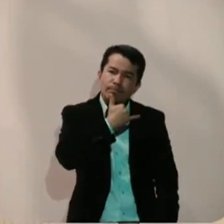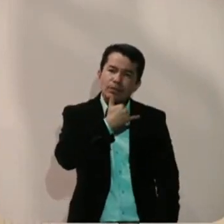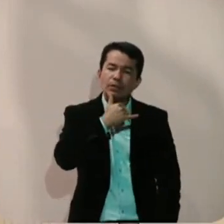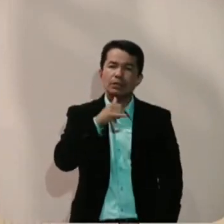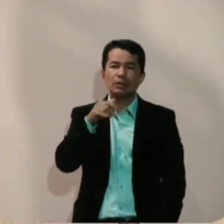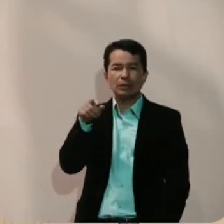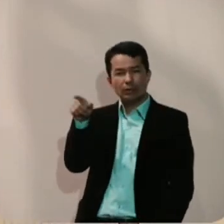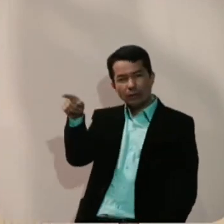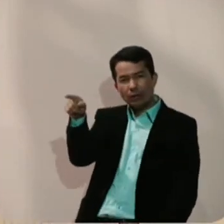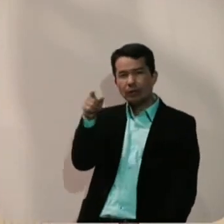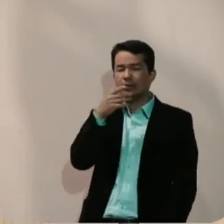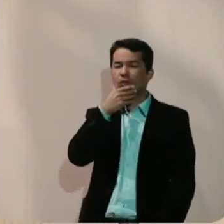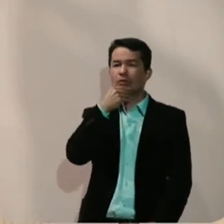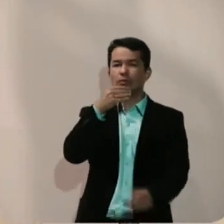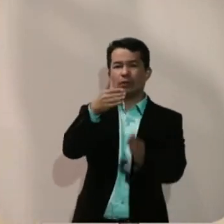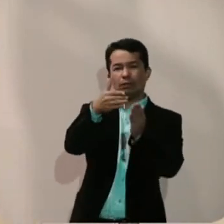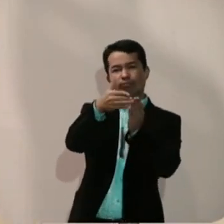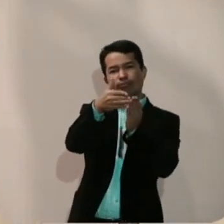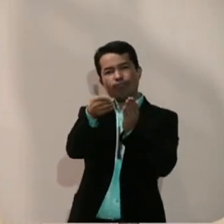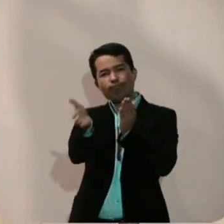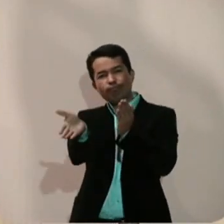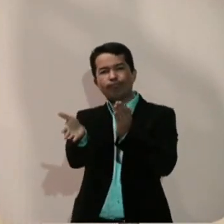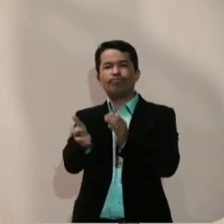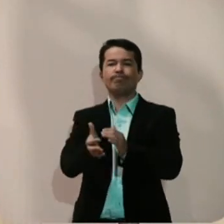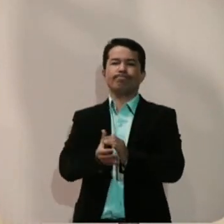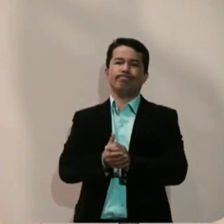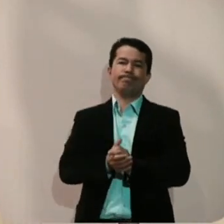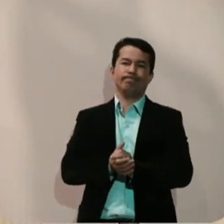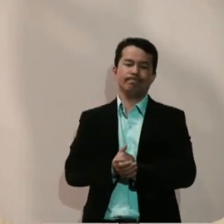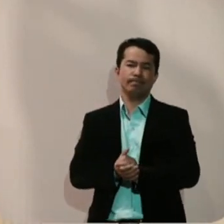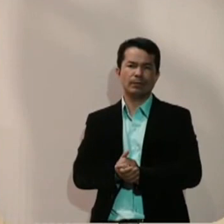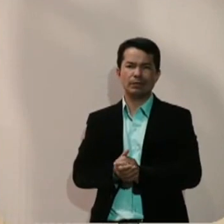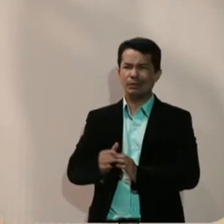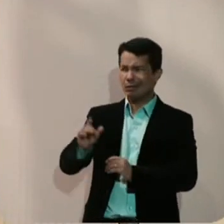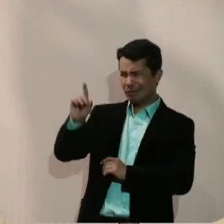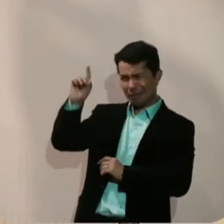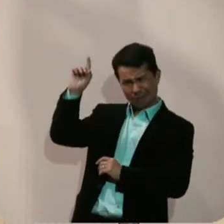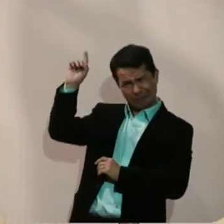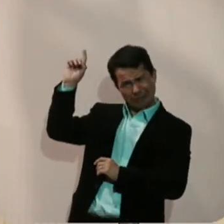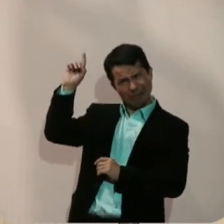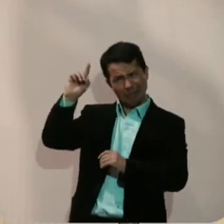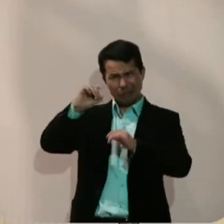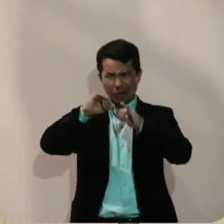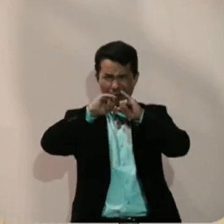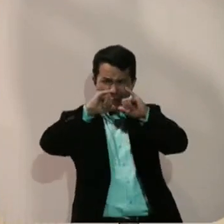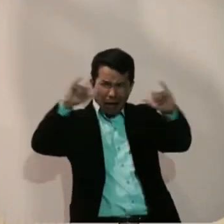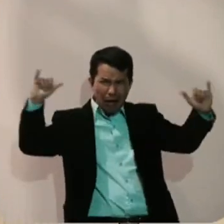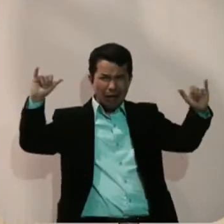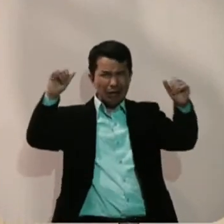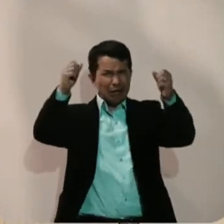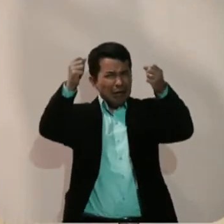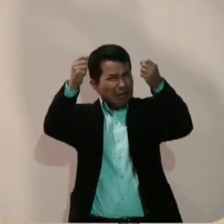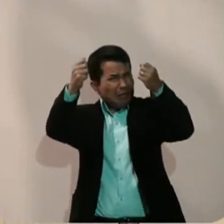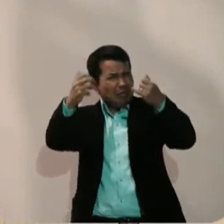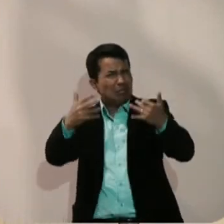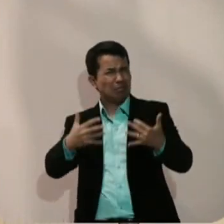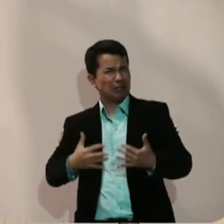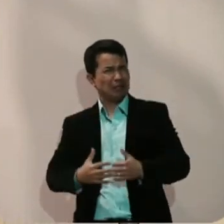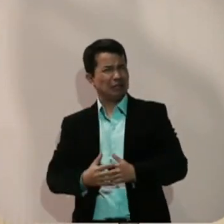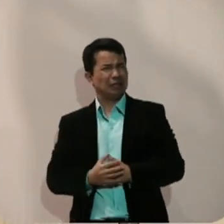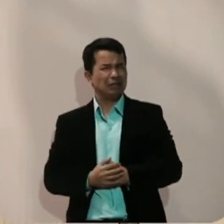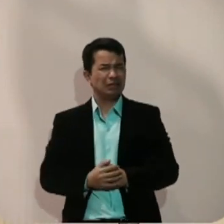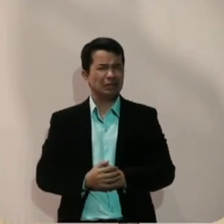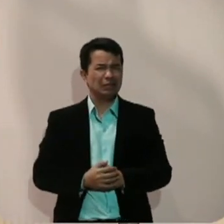Deus falou com ele tão claramente, de uma maneira tão visível, por que não está? Porque ele está perseguindo